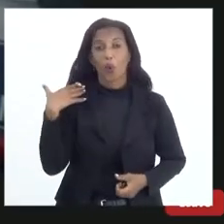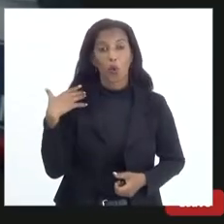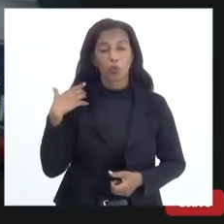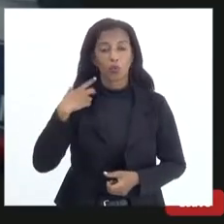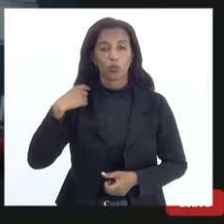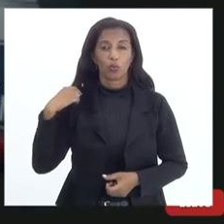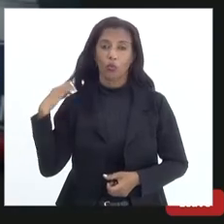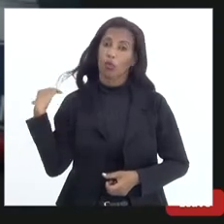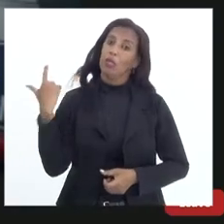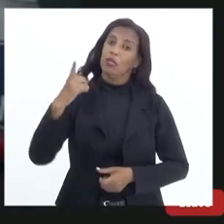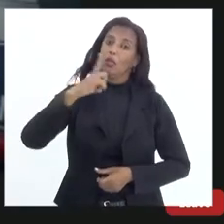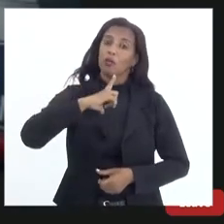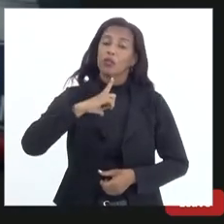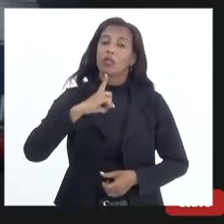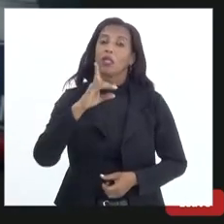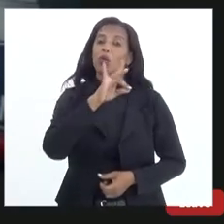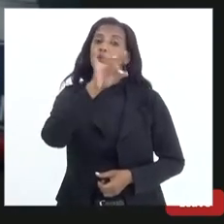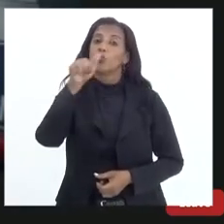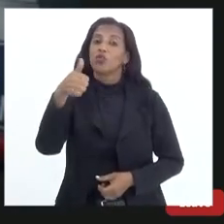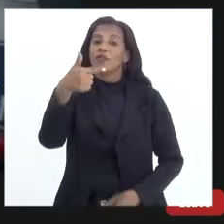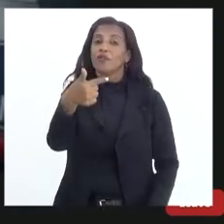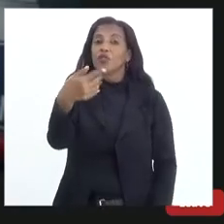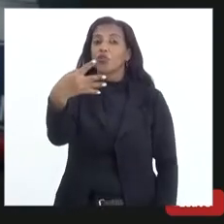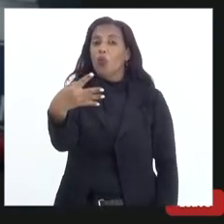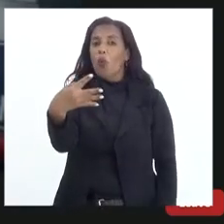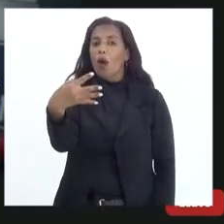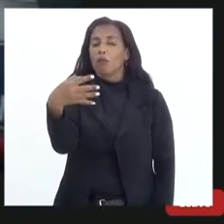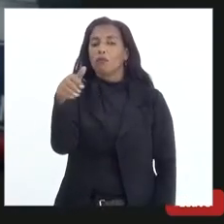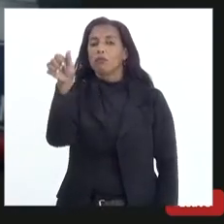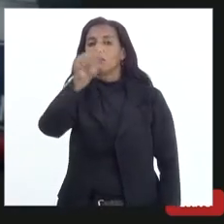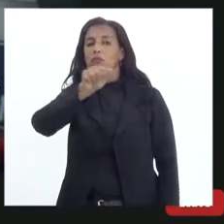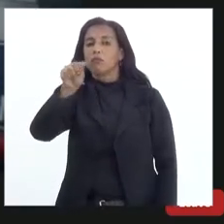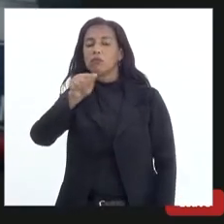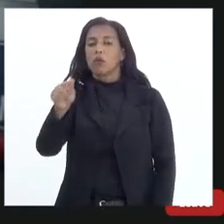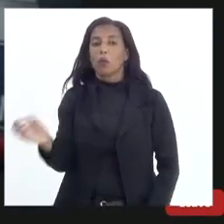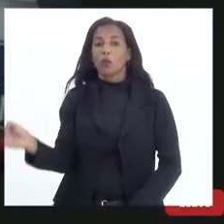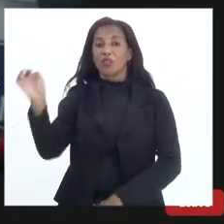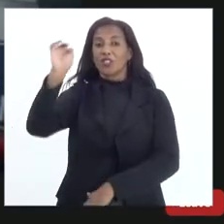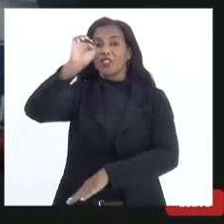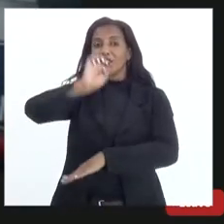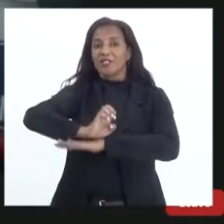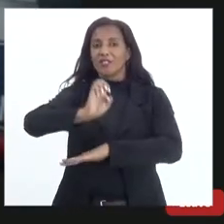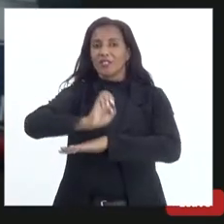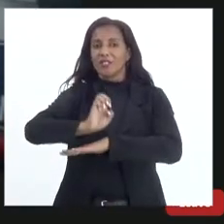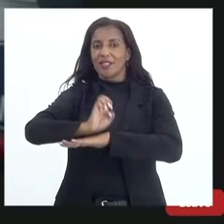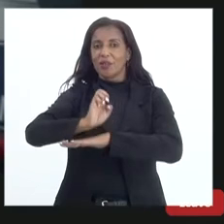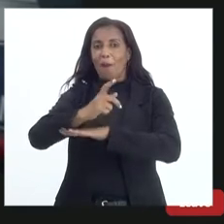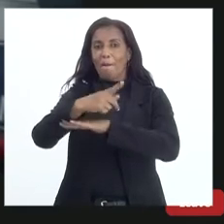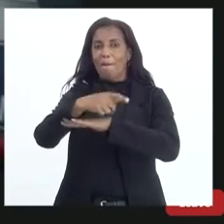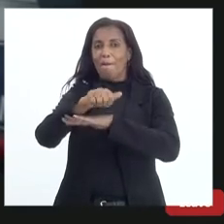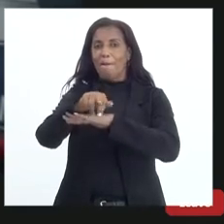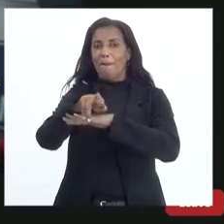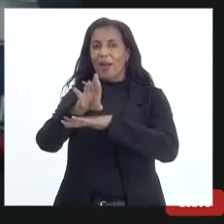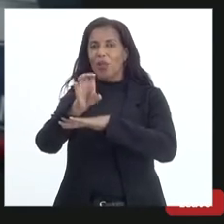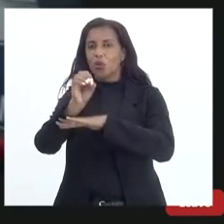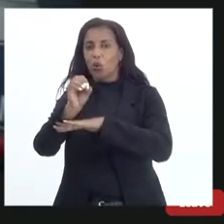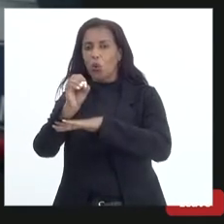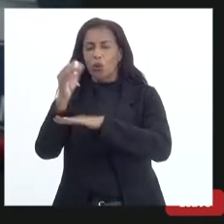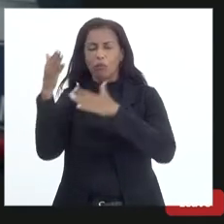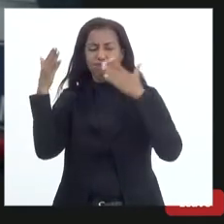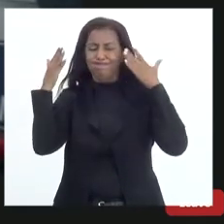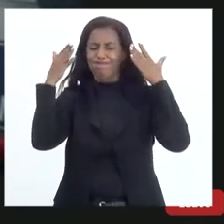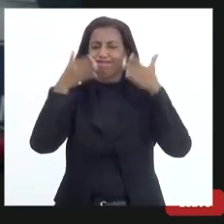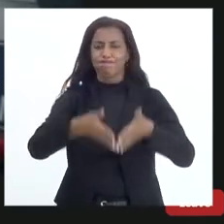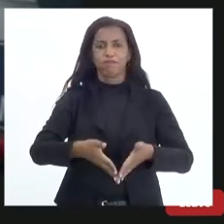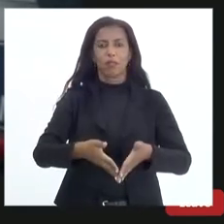sentido, ter o dia 24 de agosto como dia estadual do patrono da abolição Luiz Gama é central. Então,